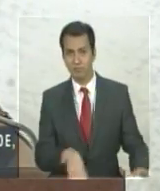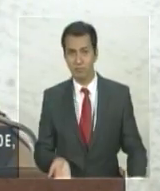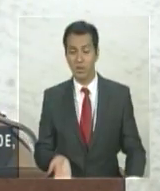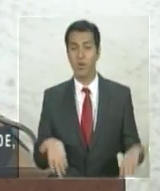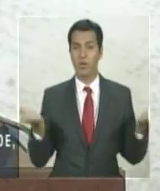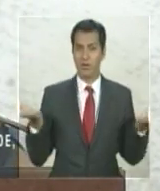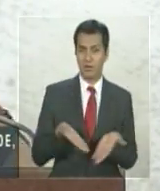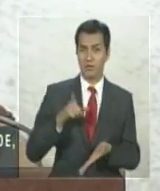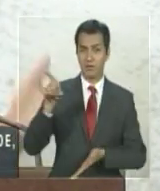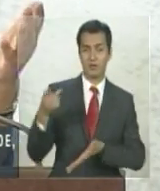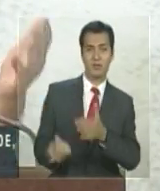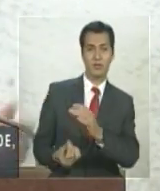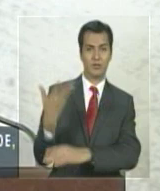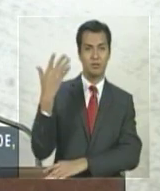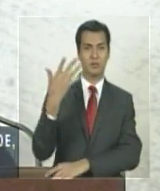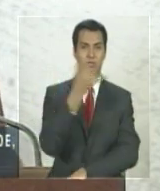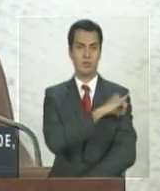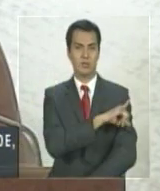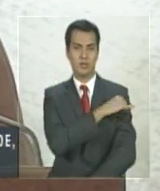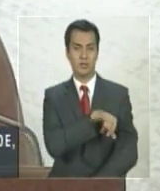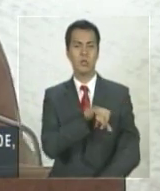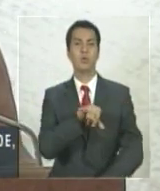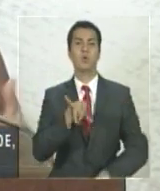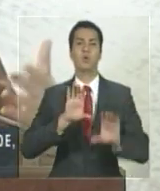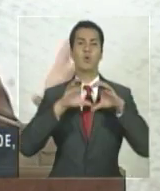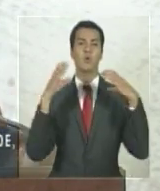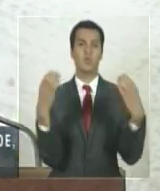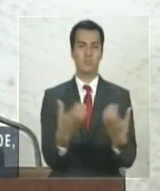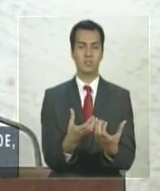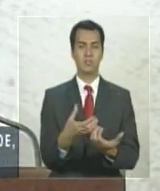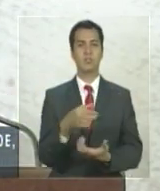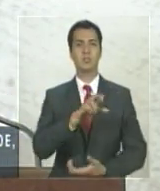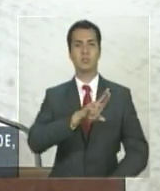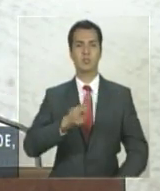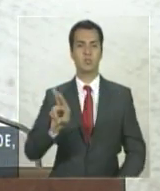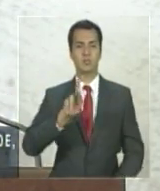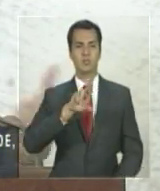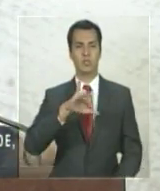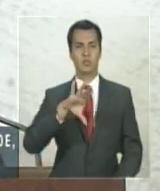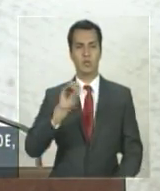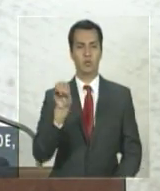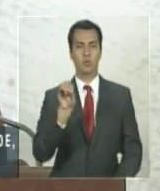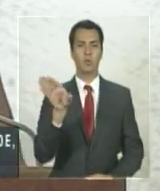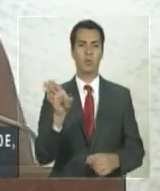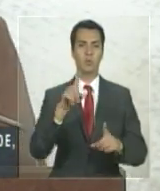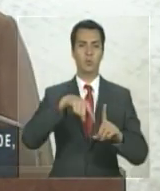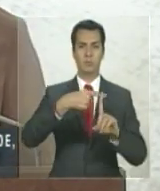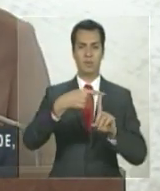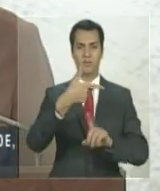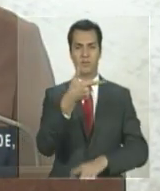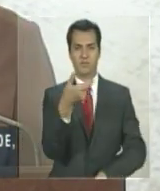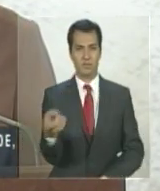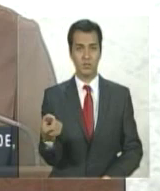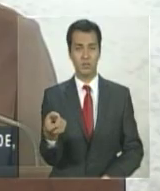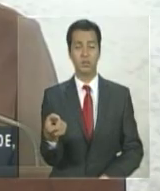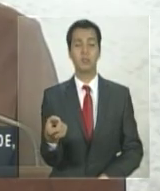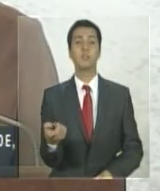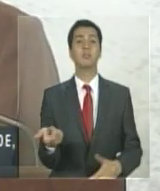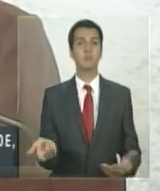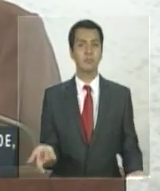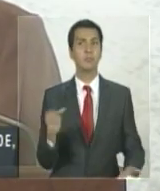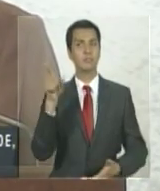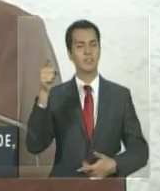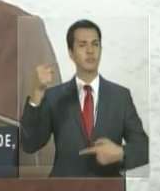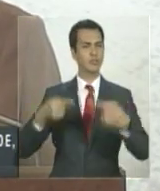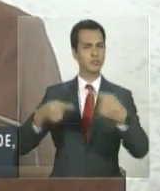um dos grandes debates, e aí eu convido mais uma vez os prefeitos e os governadores a fazer esse